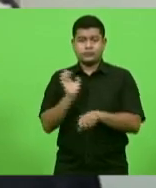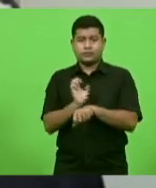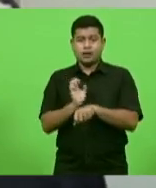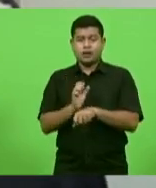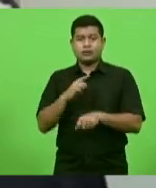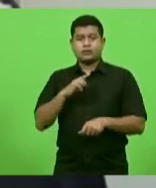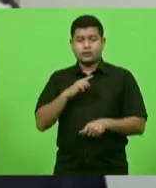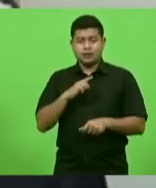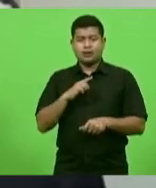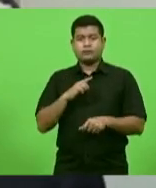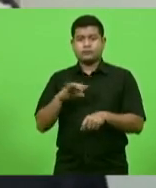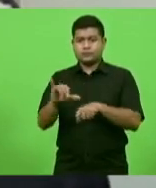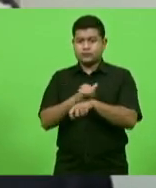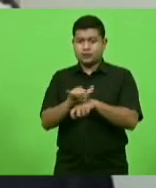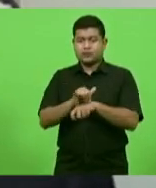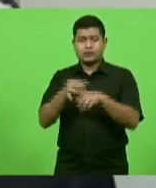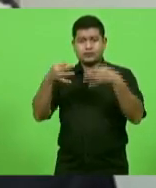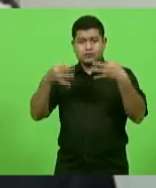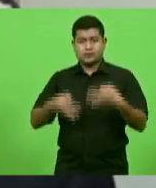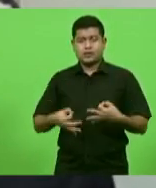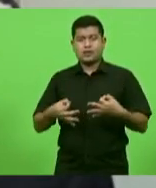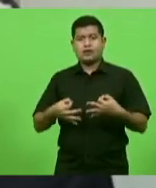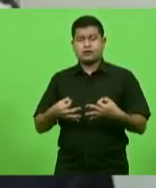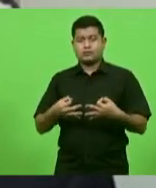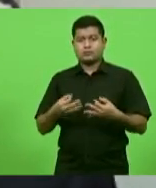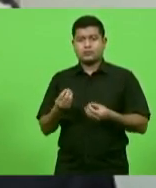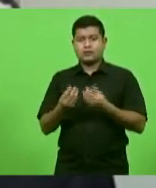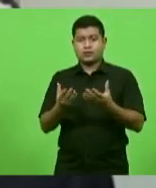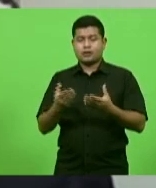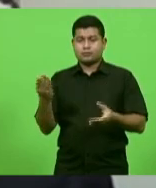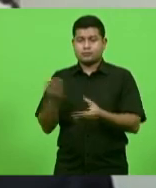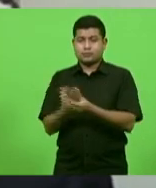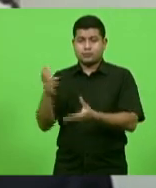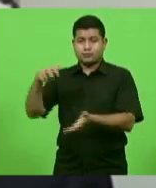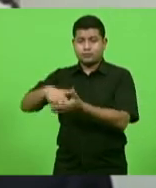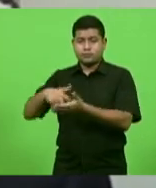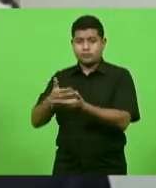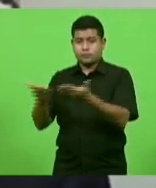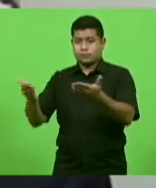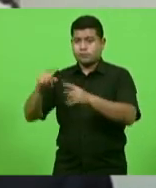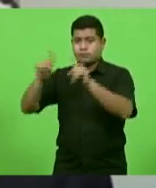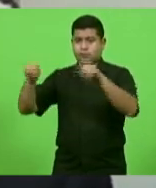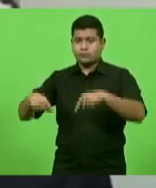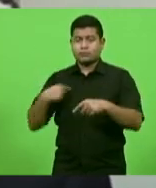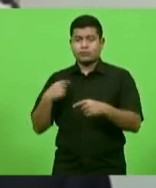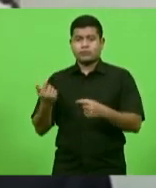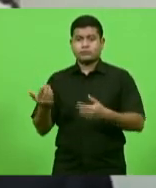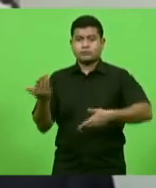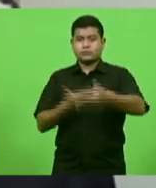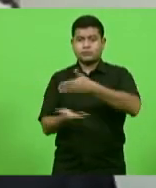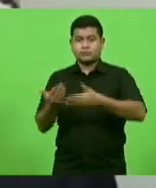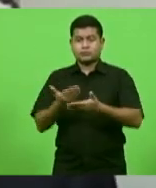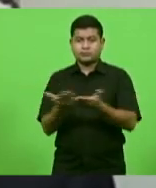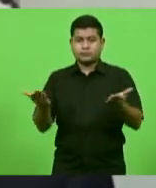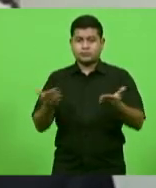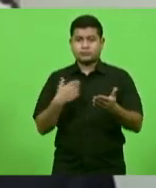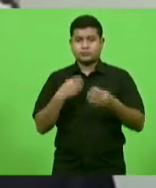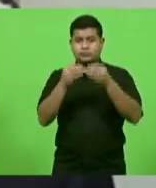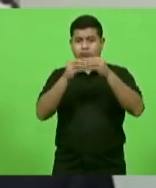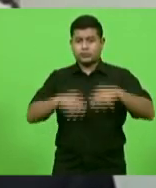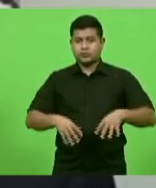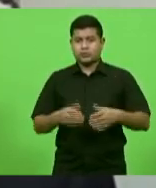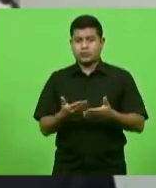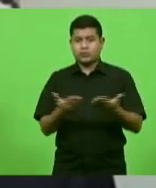necessárias a eventual necessidade de punição de Agentes envolvidos a malversação ou